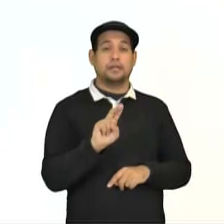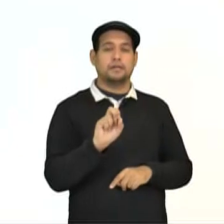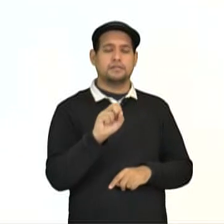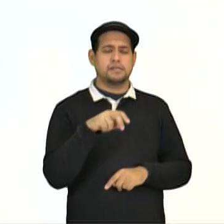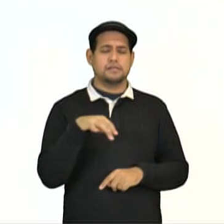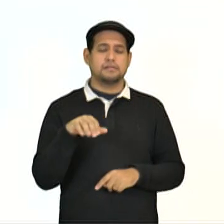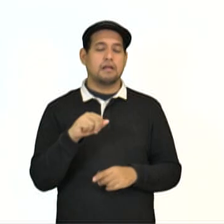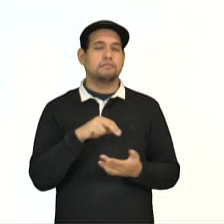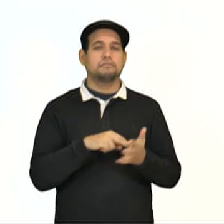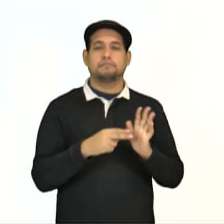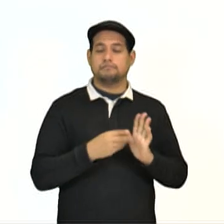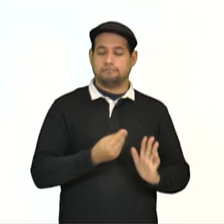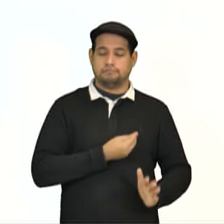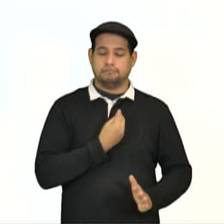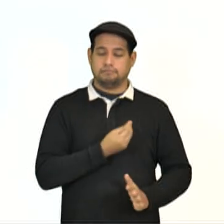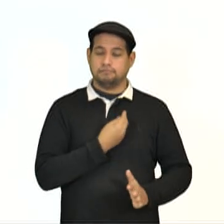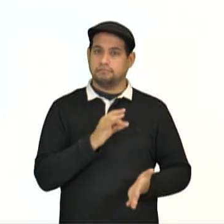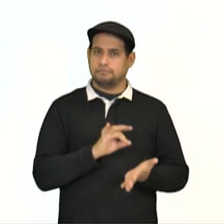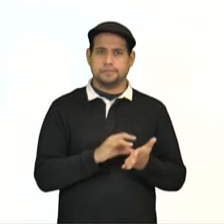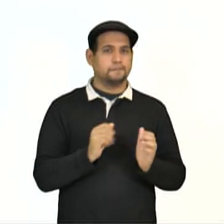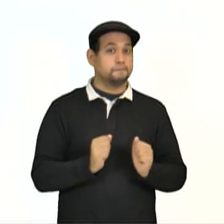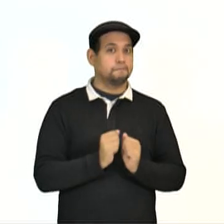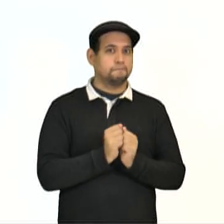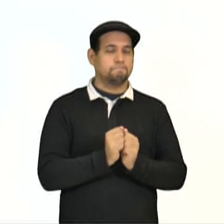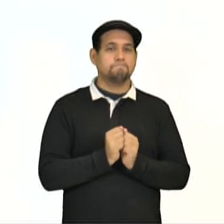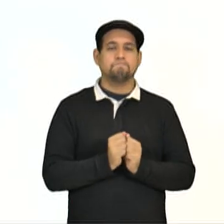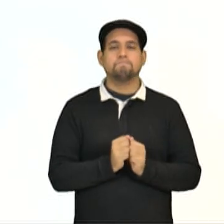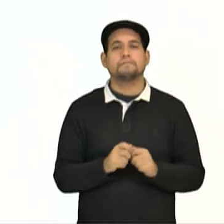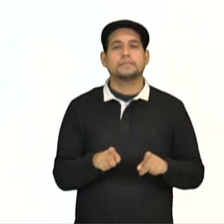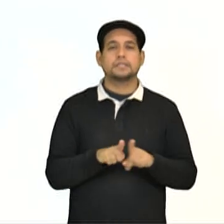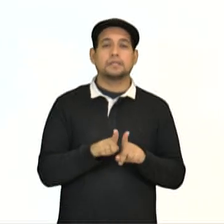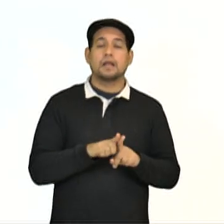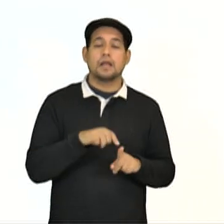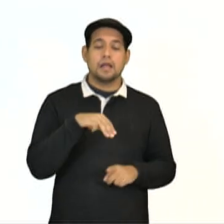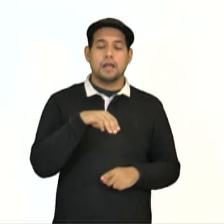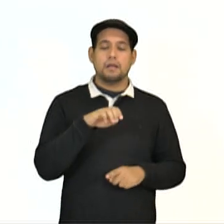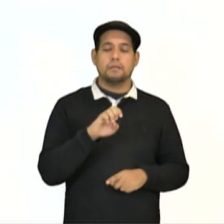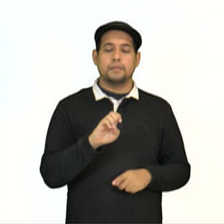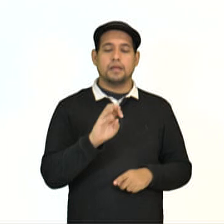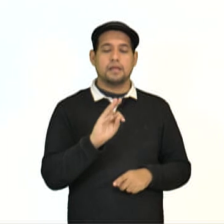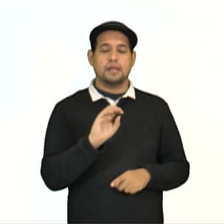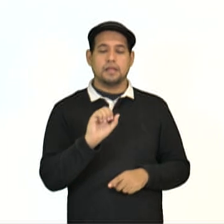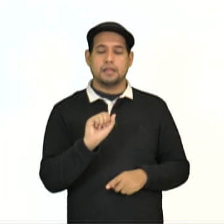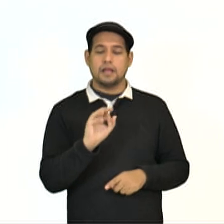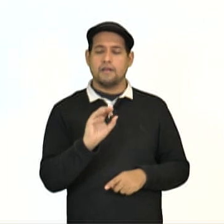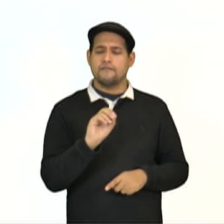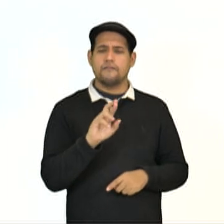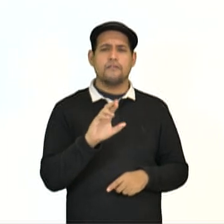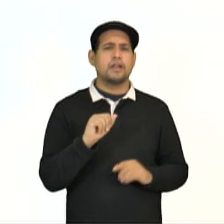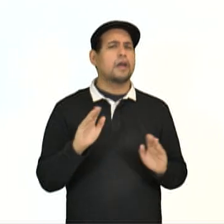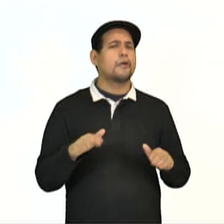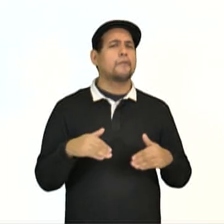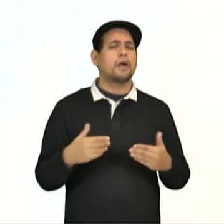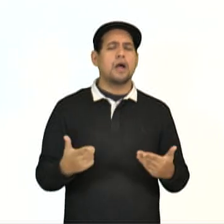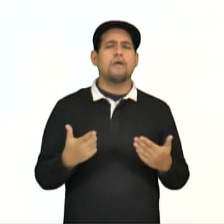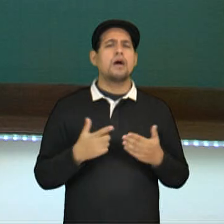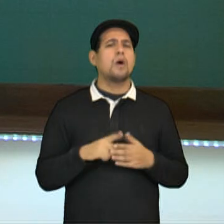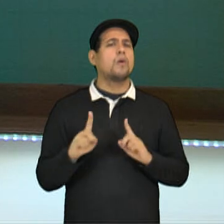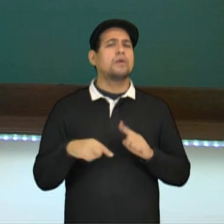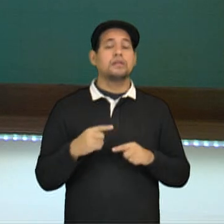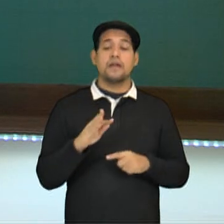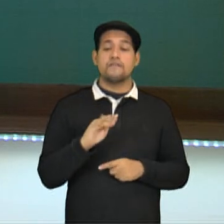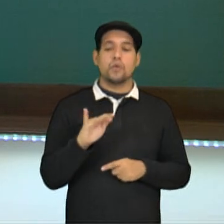é presença. Veja que afirmação. Além da metáfora, qual outra figura de linguagem encontramos nessa